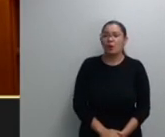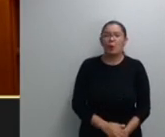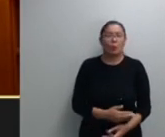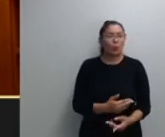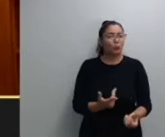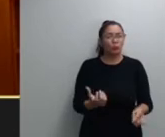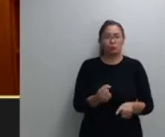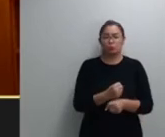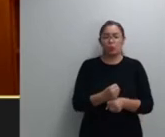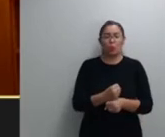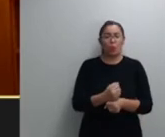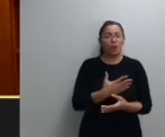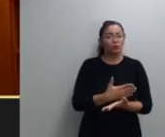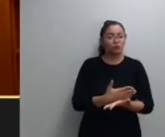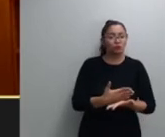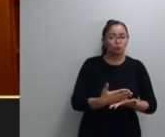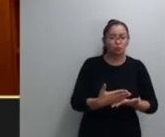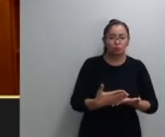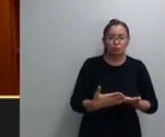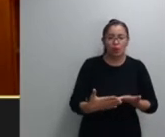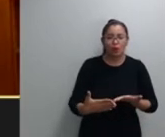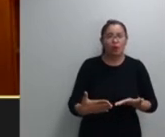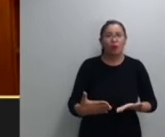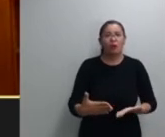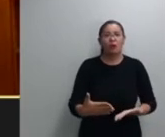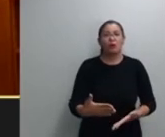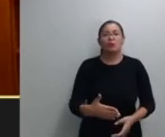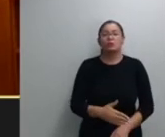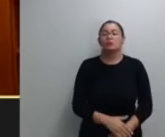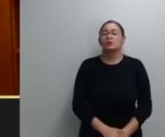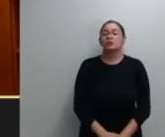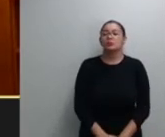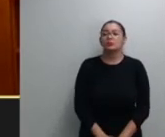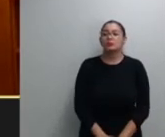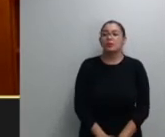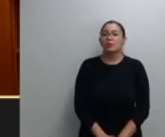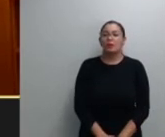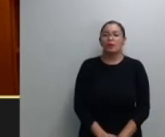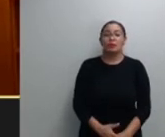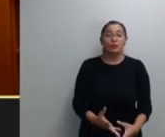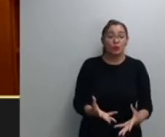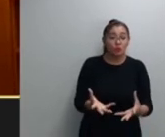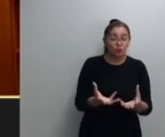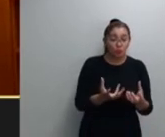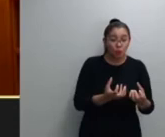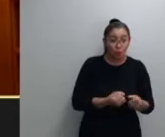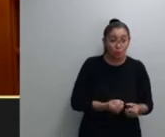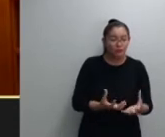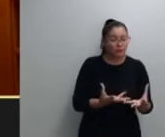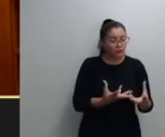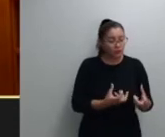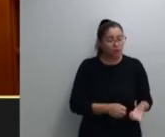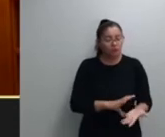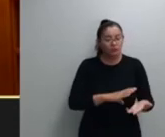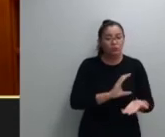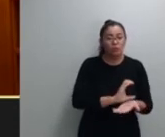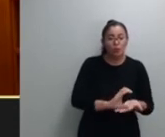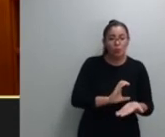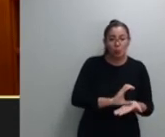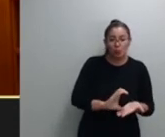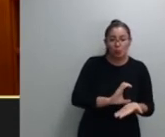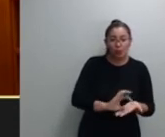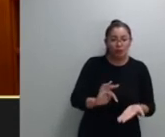desde o início da 10.833, ela vinha tomando o crédito de PIS e COFINS pela taxa de depreciação,